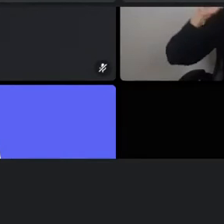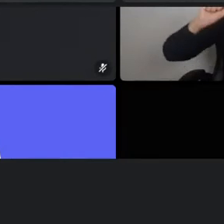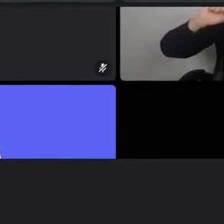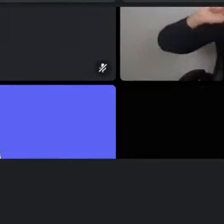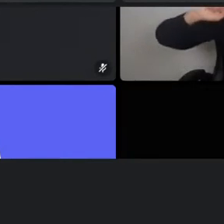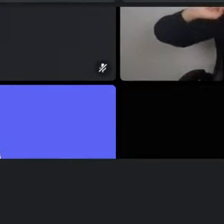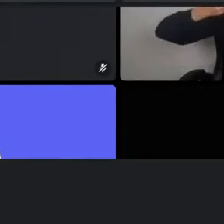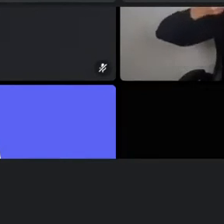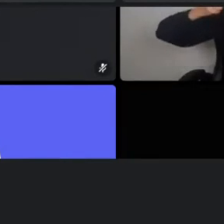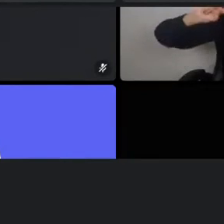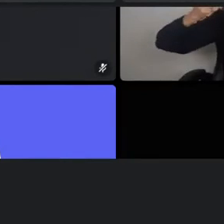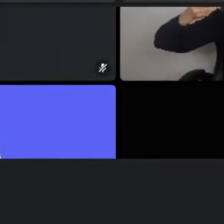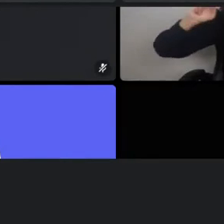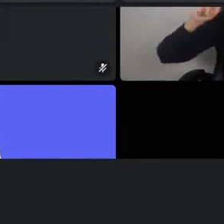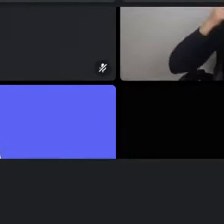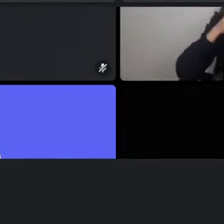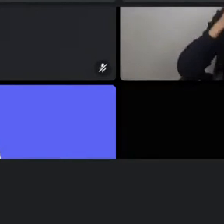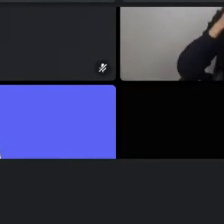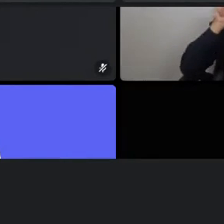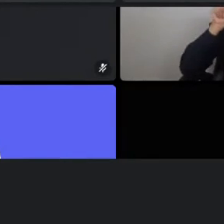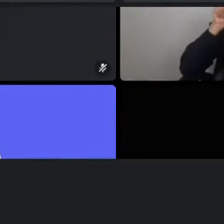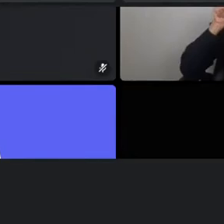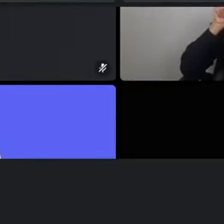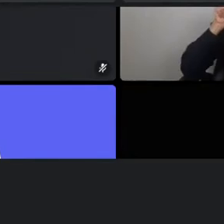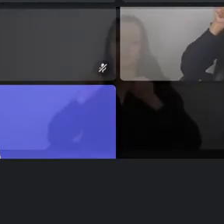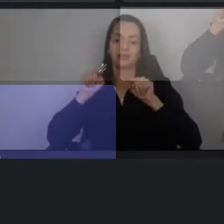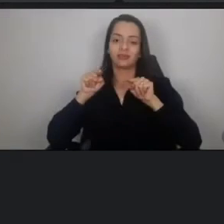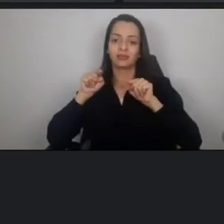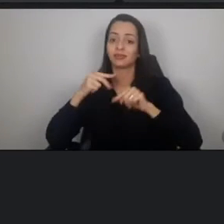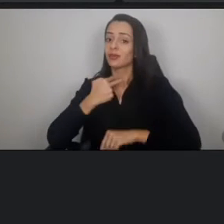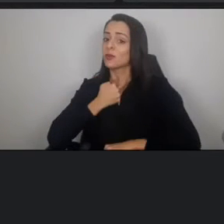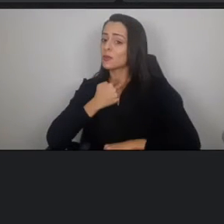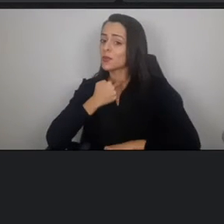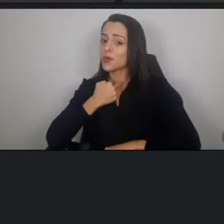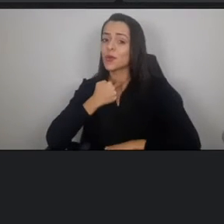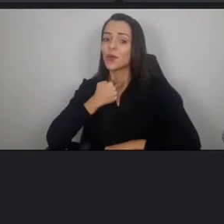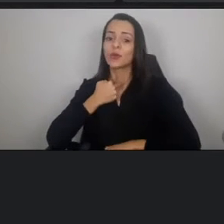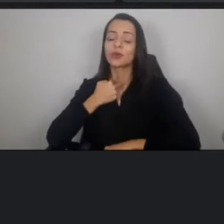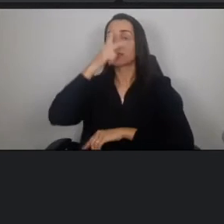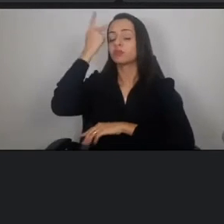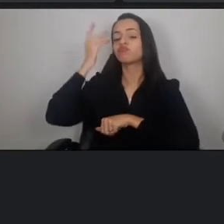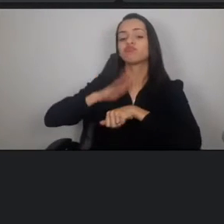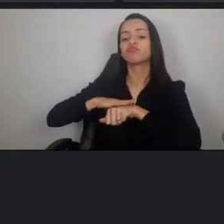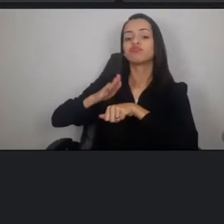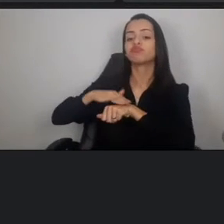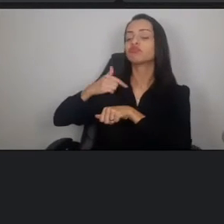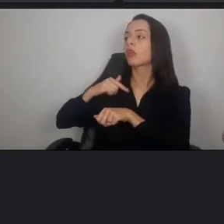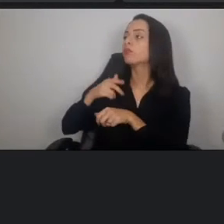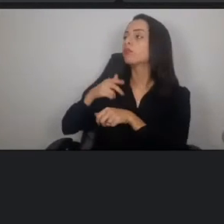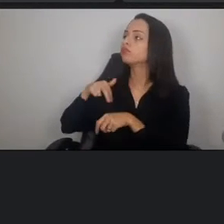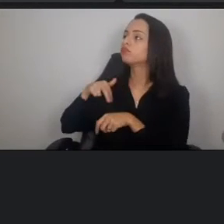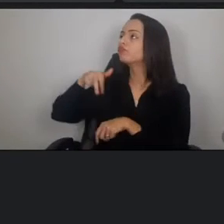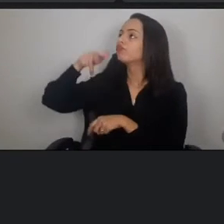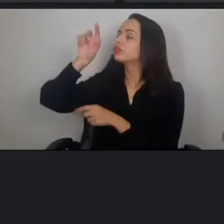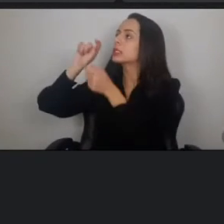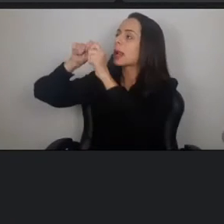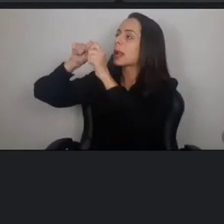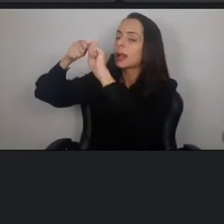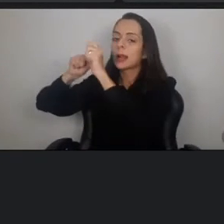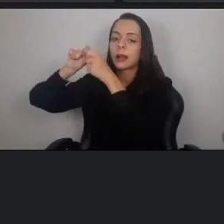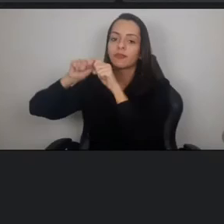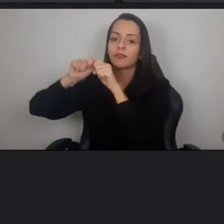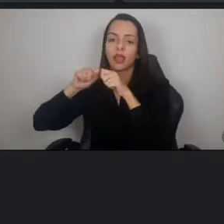na rede. Então, não se deve fazer ligações clandestinas. As imagens